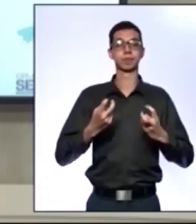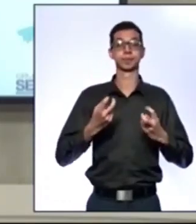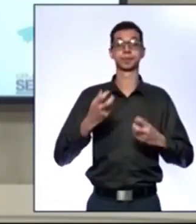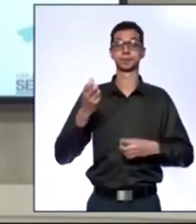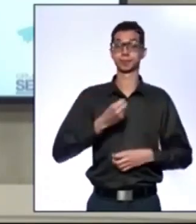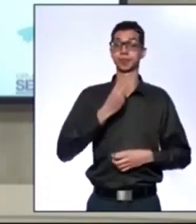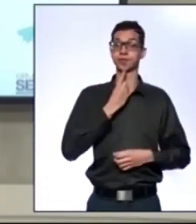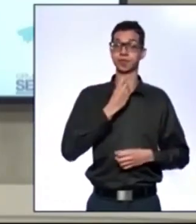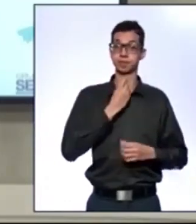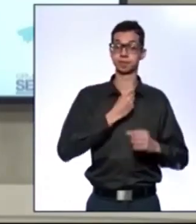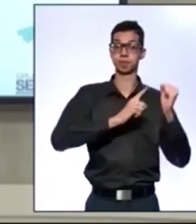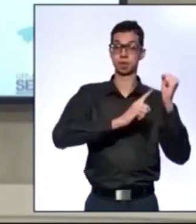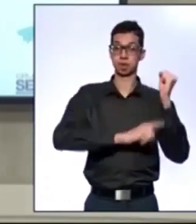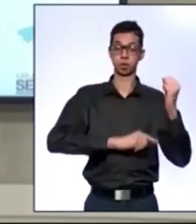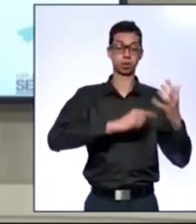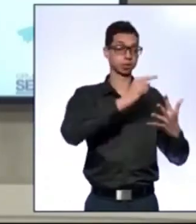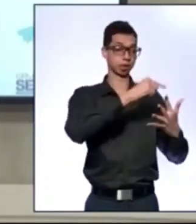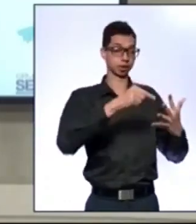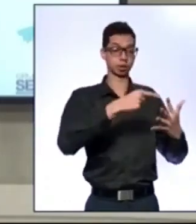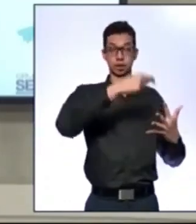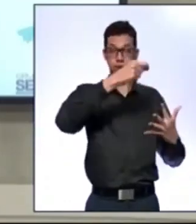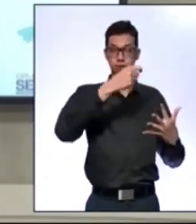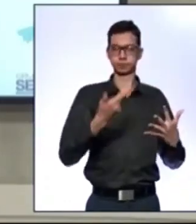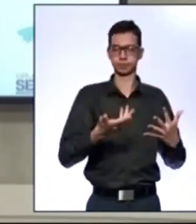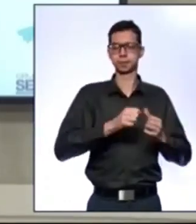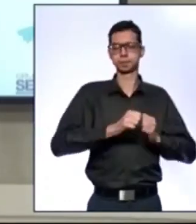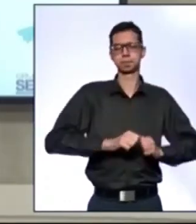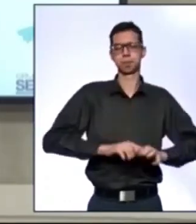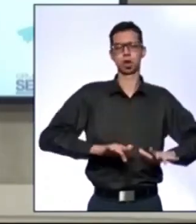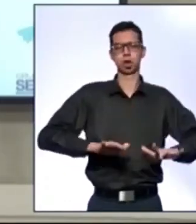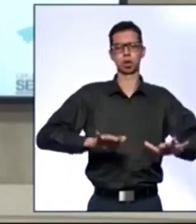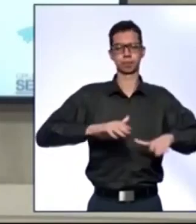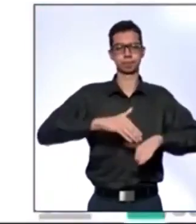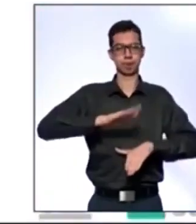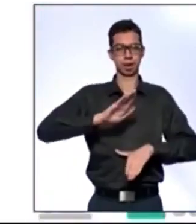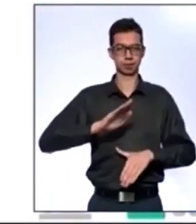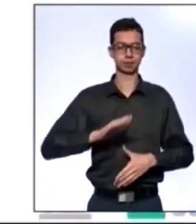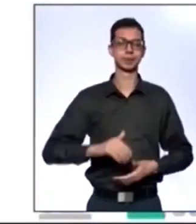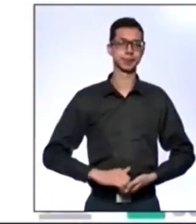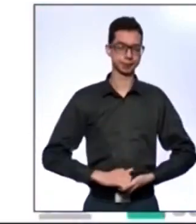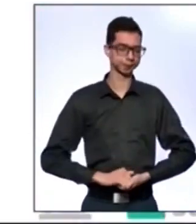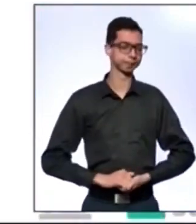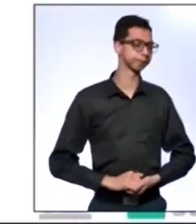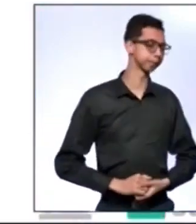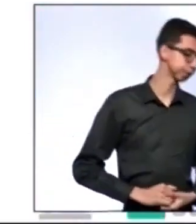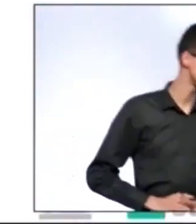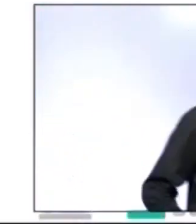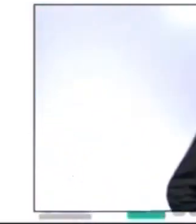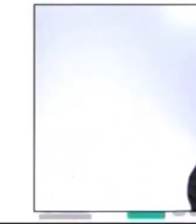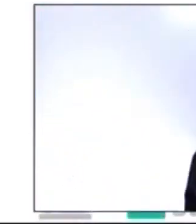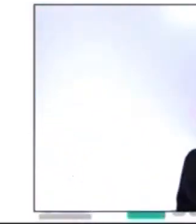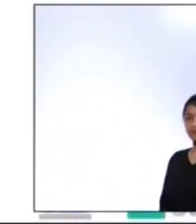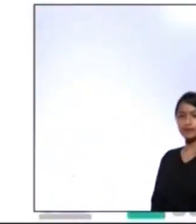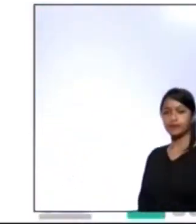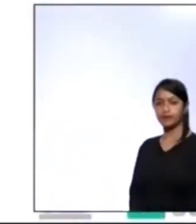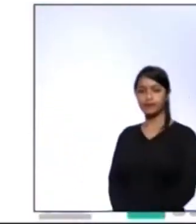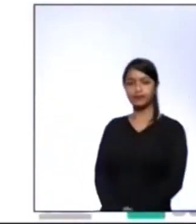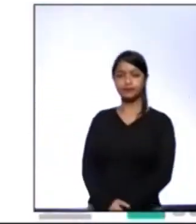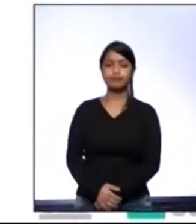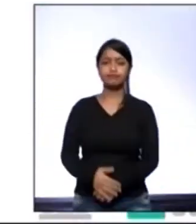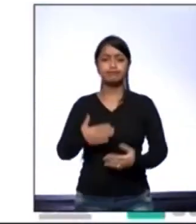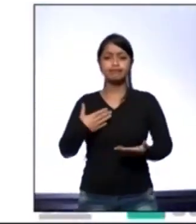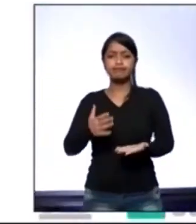B que foi selecionado. Então, a gente vai ter a produção de uma população de linfócitos